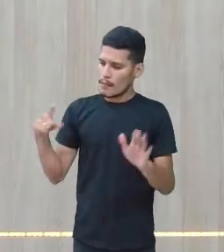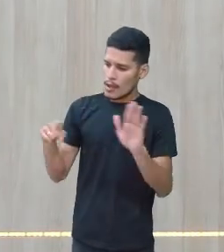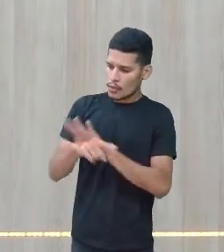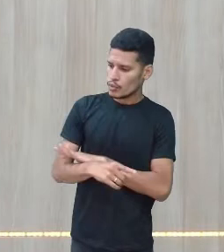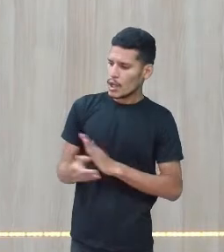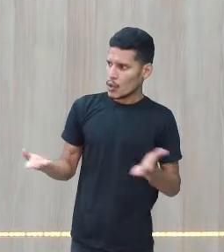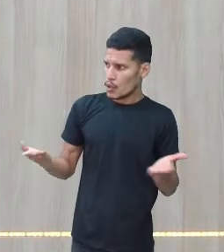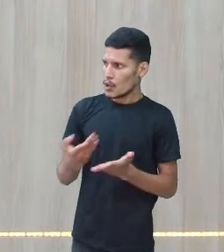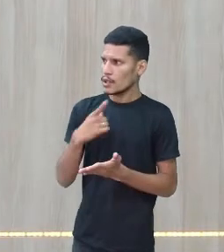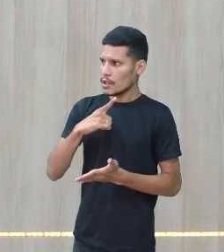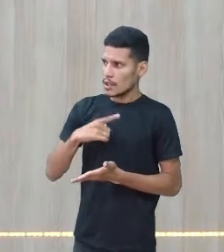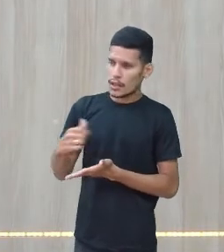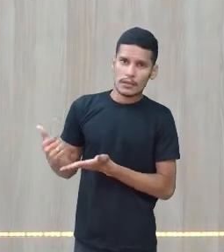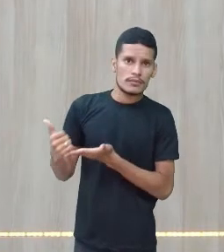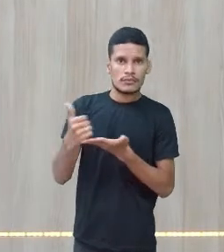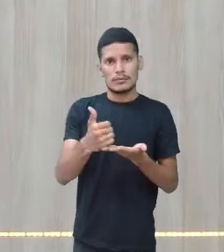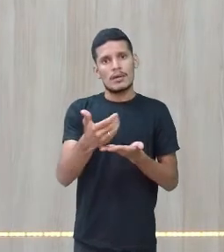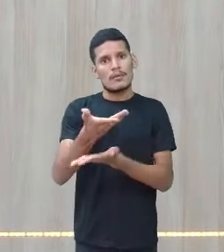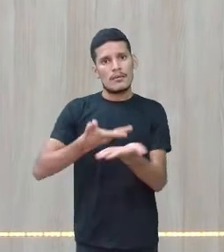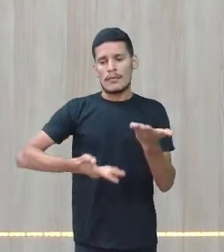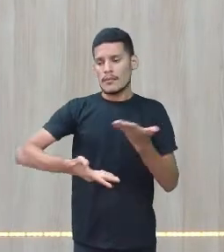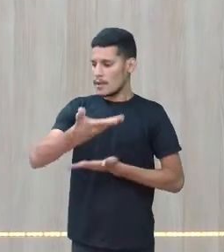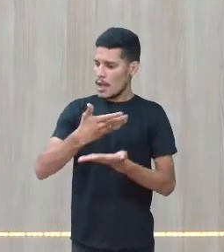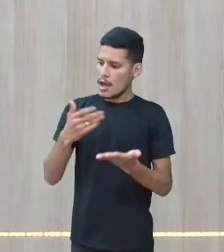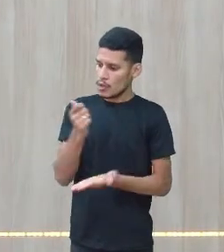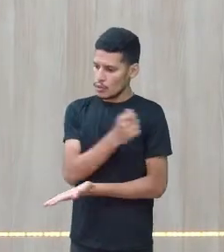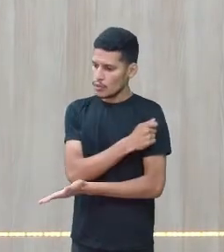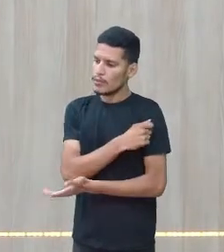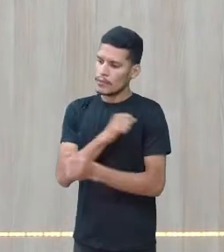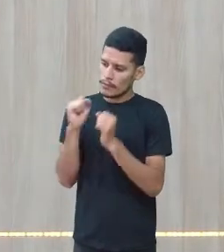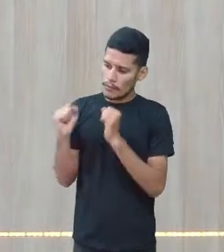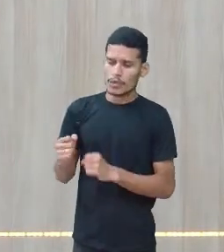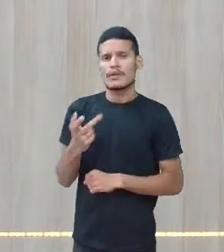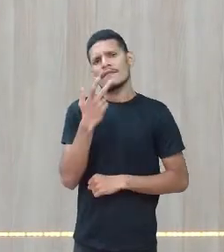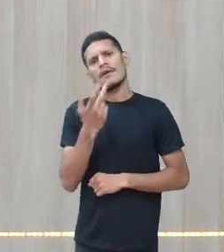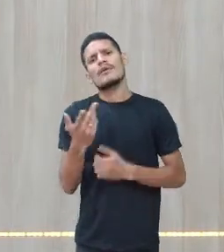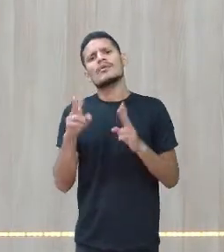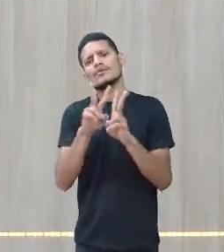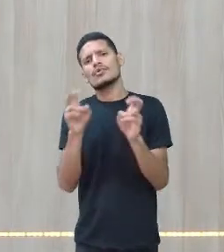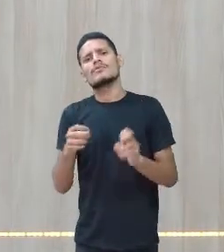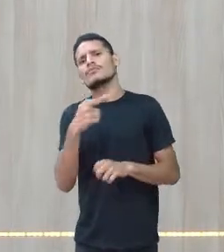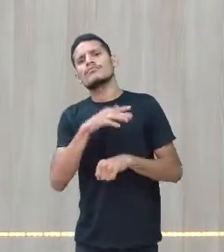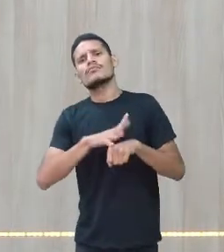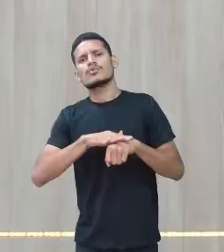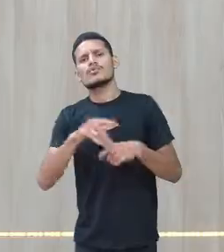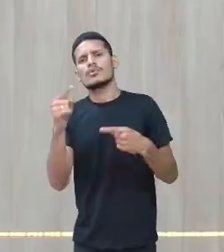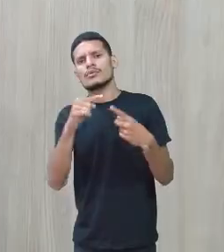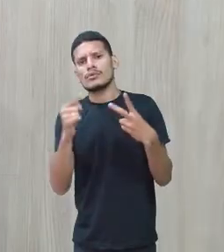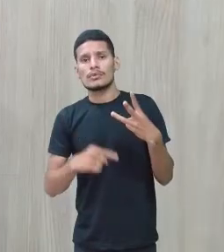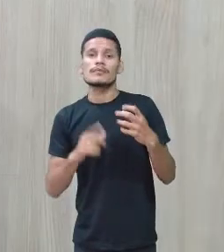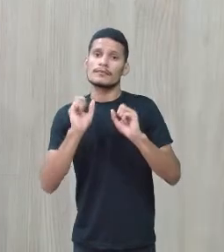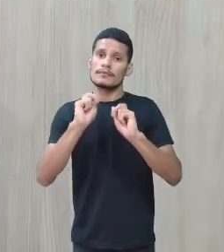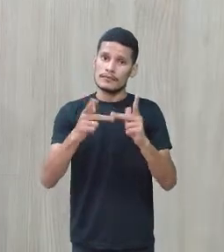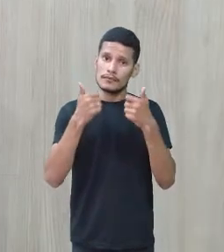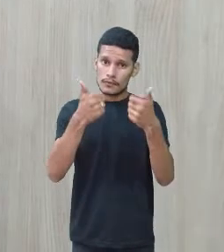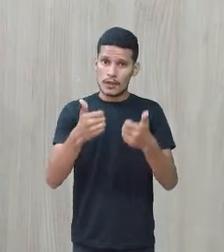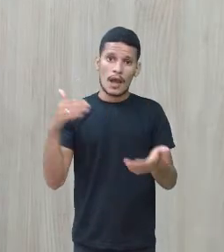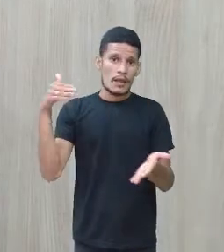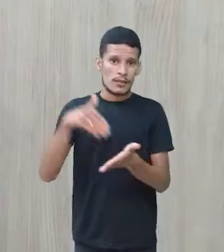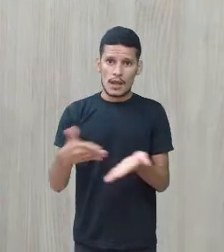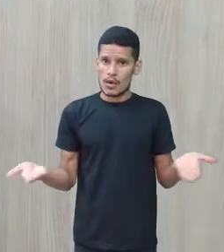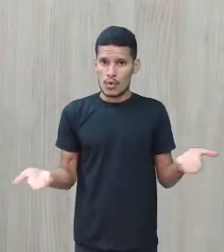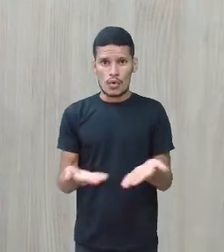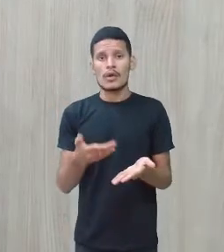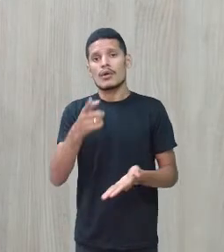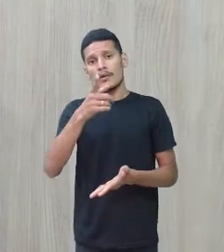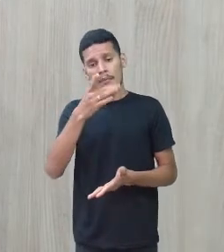alguma contribuição aí dos alunos, passa aí para a gente. Mas fala aí um pouquinho, Cláudia, em relação a essas 3. Pronto, professora Isabel. Até agora eles